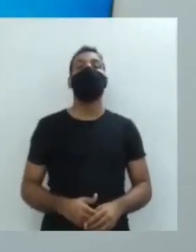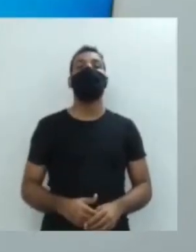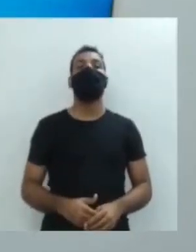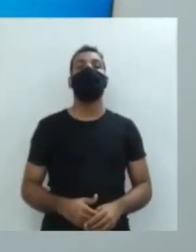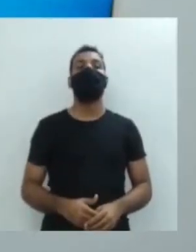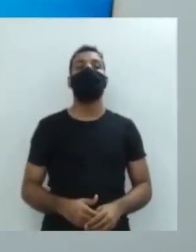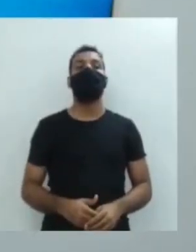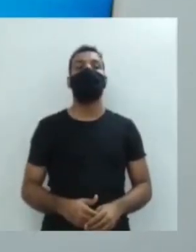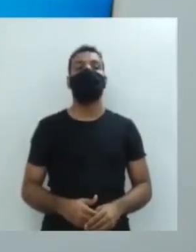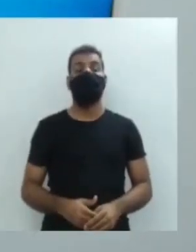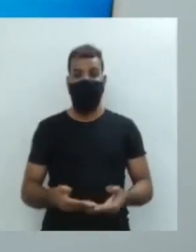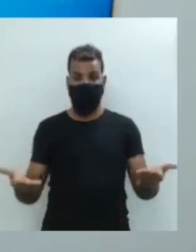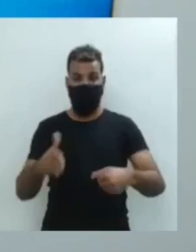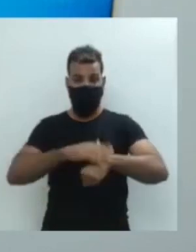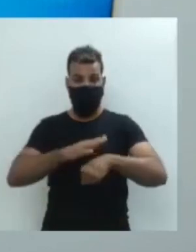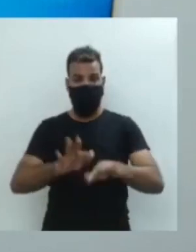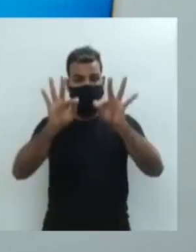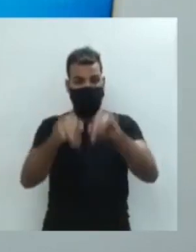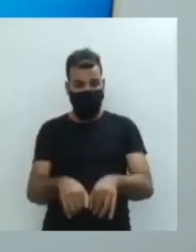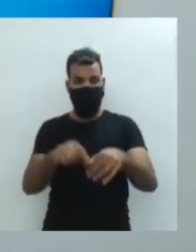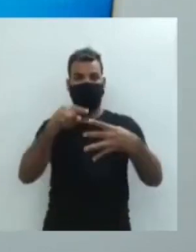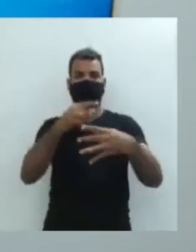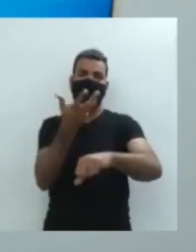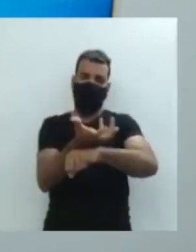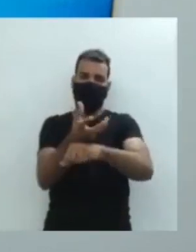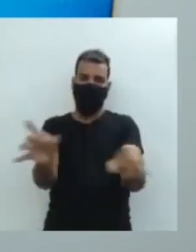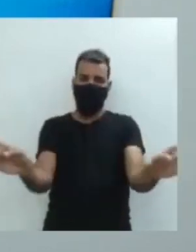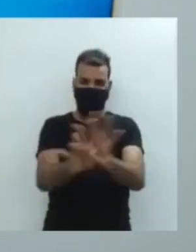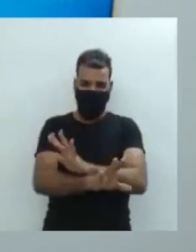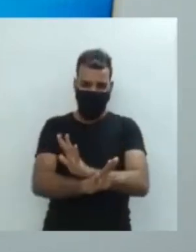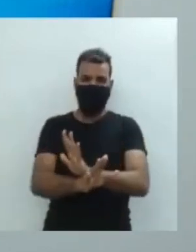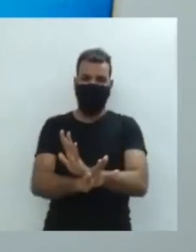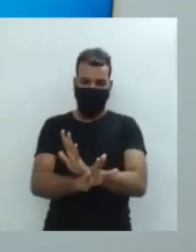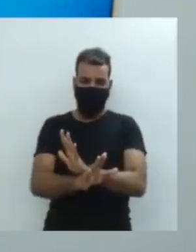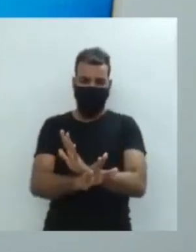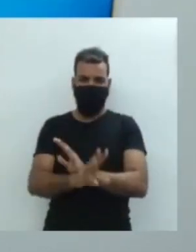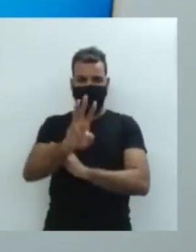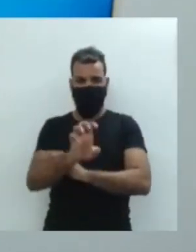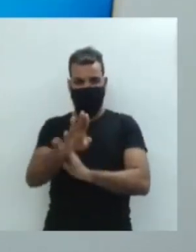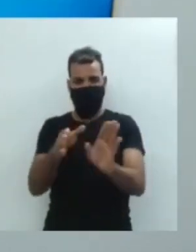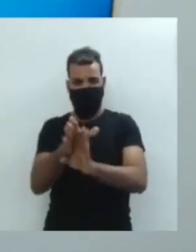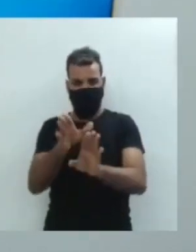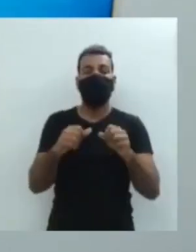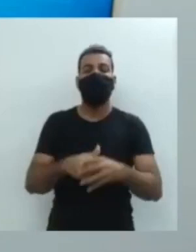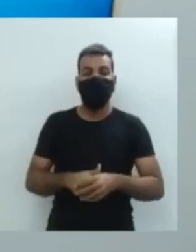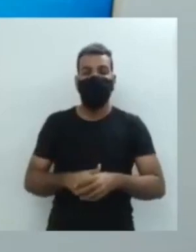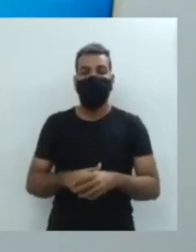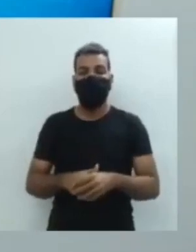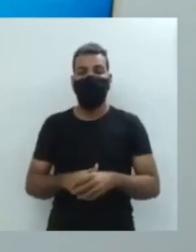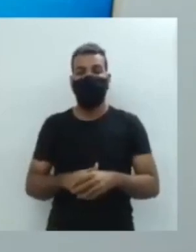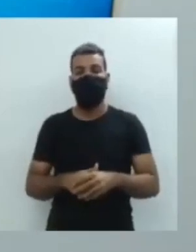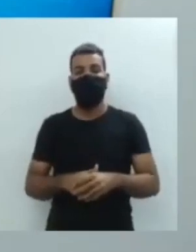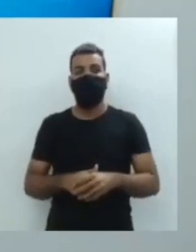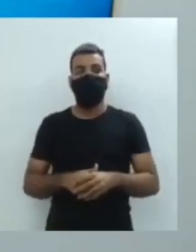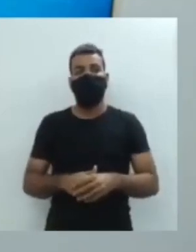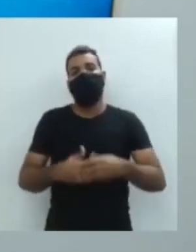estamos agora nesse momento finalizando a nossa disciplina de programação web orientado a objetos Então